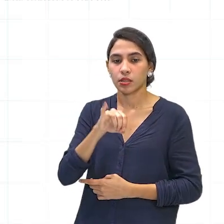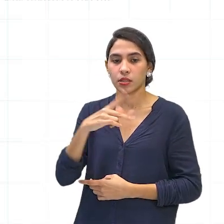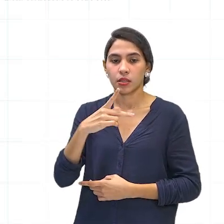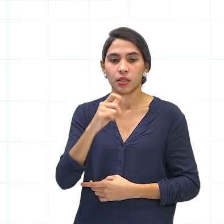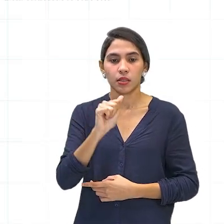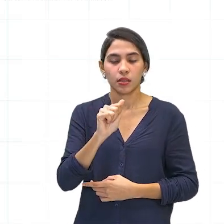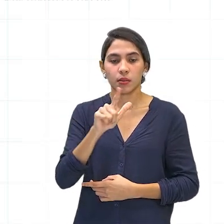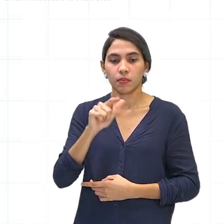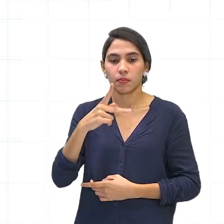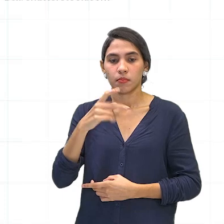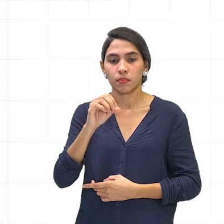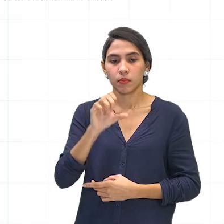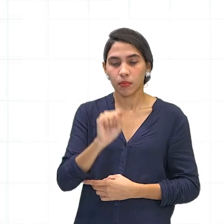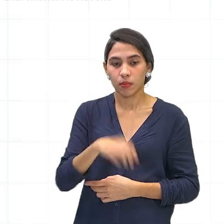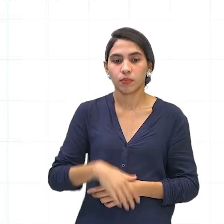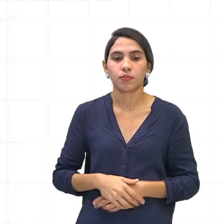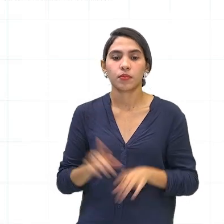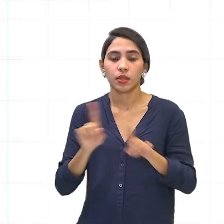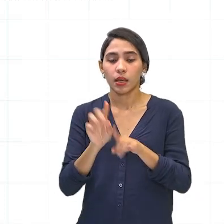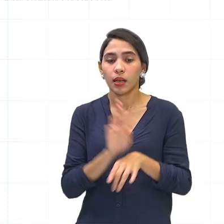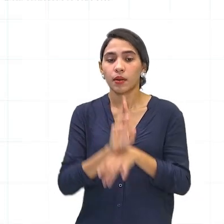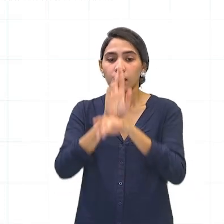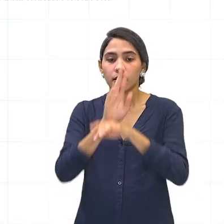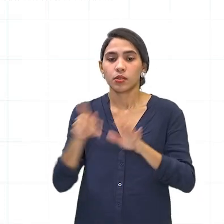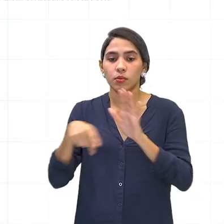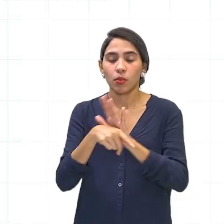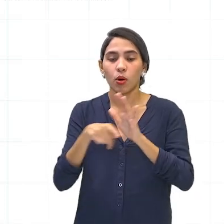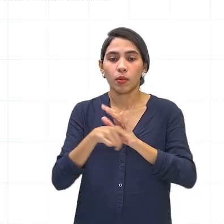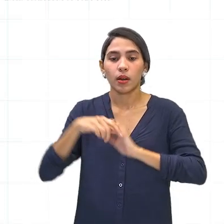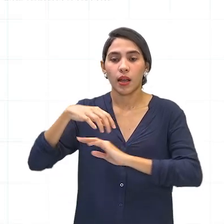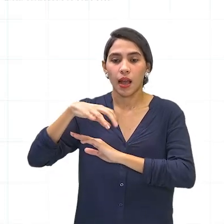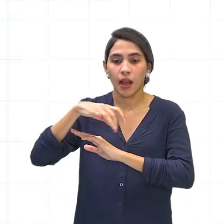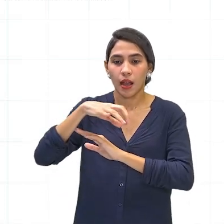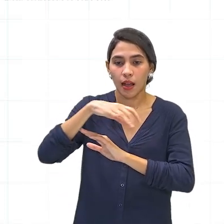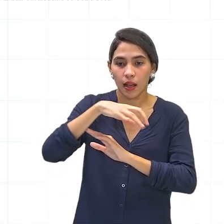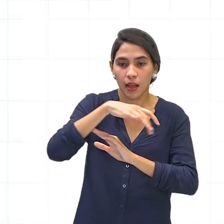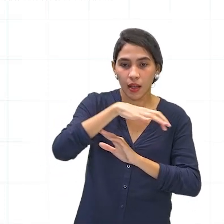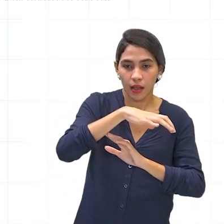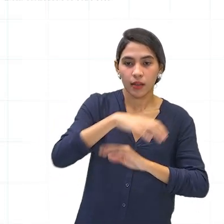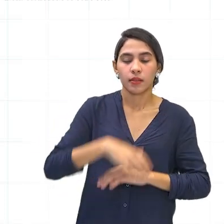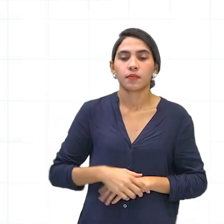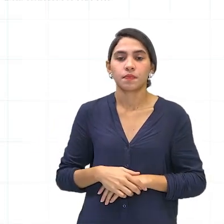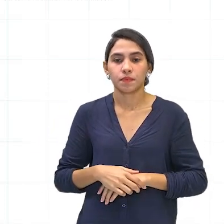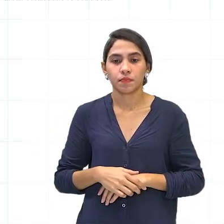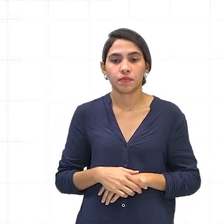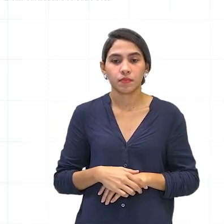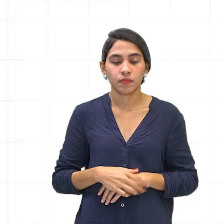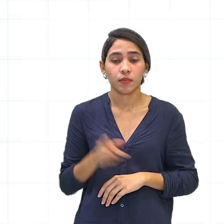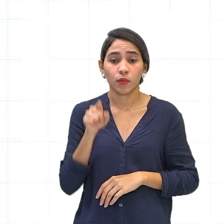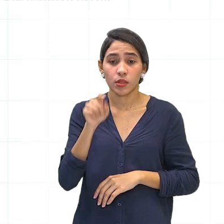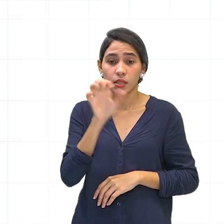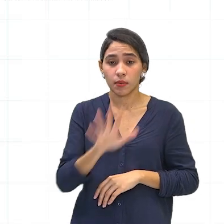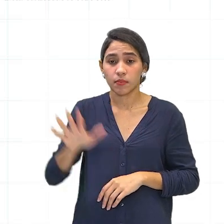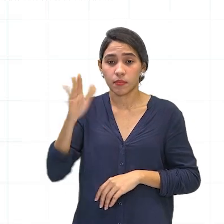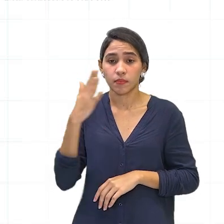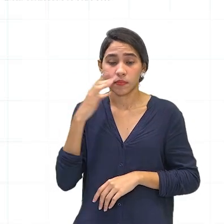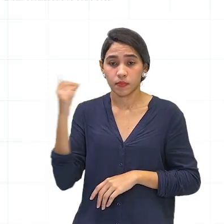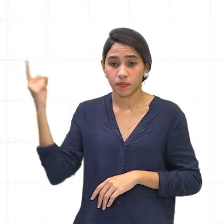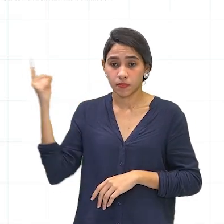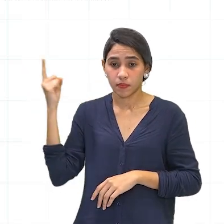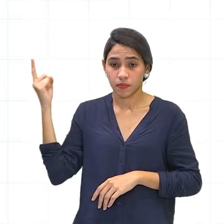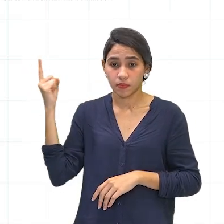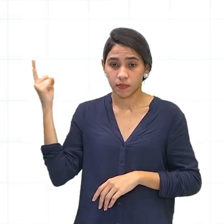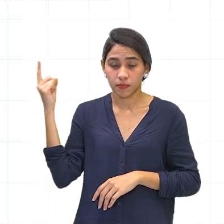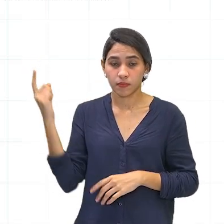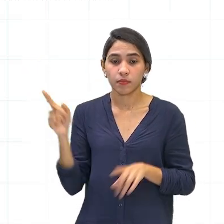abdômen. E são os representantes dos aracnídeos aí, as aranhas, Aí a gente pode observar, então, essa informação que